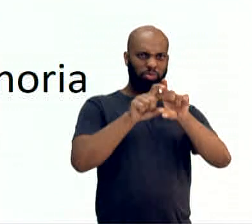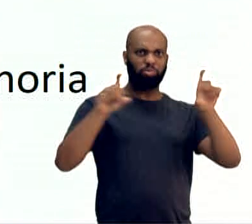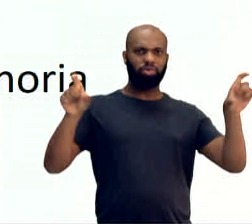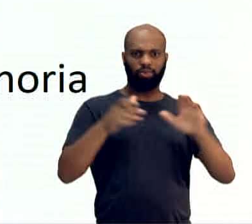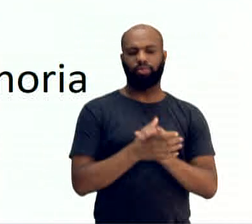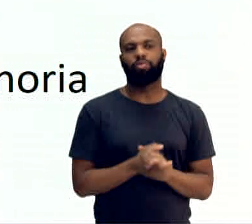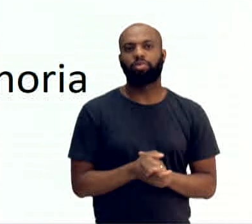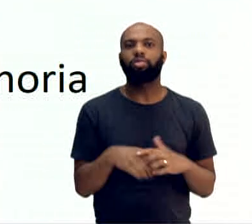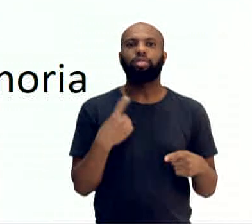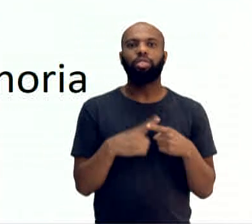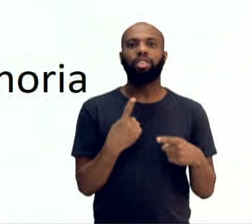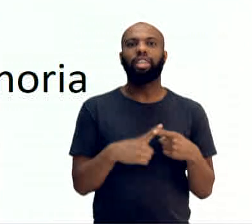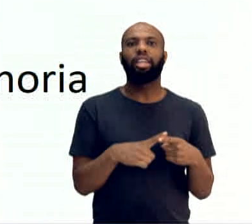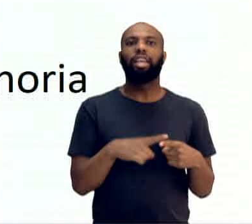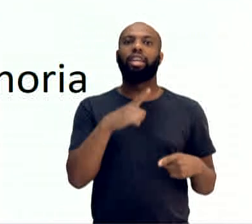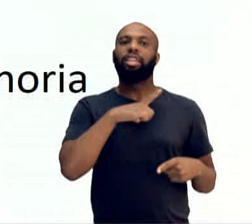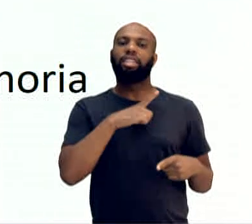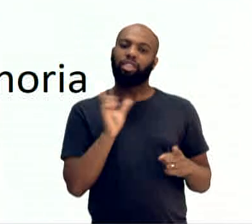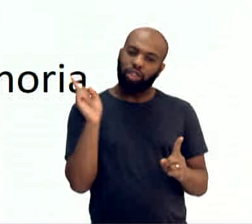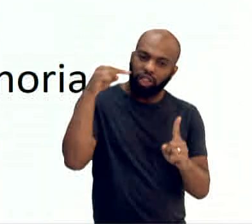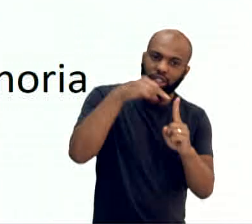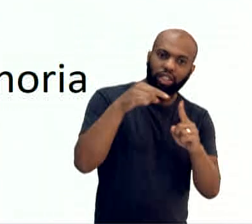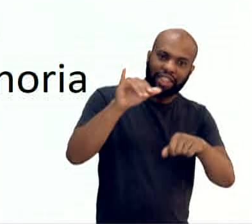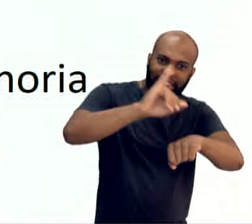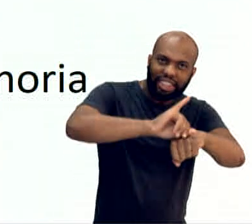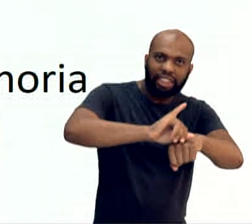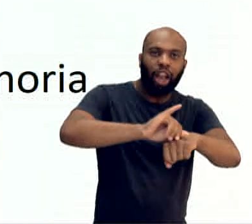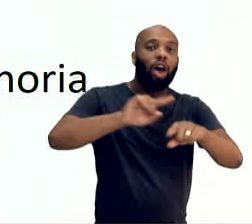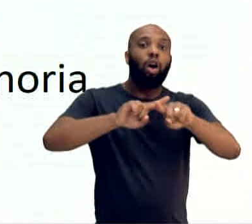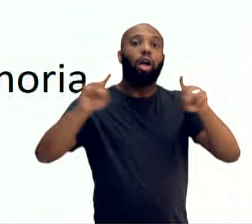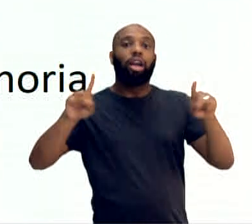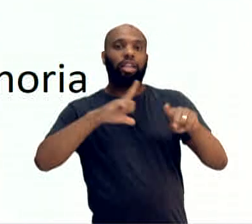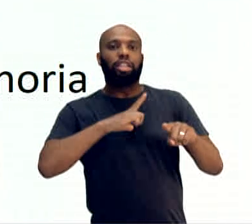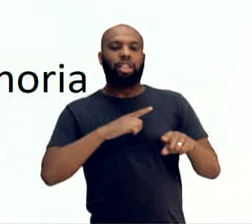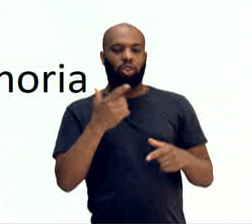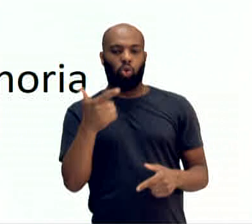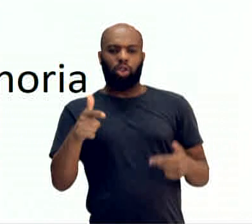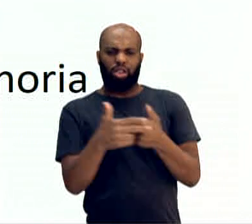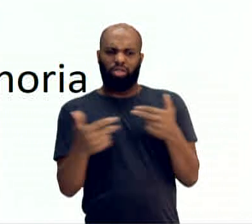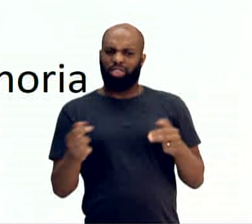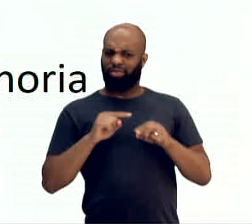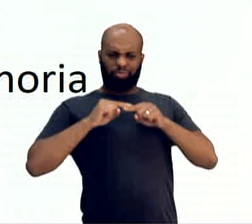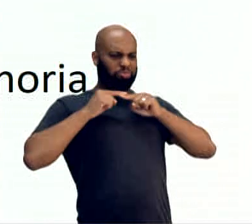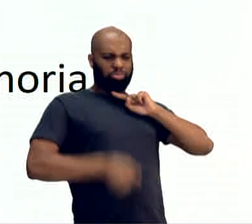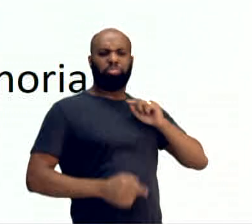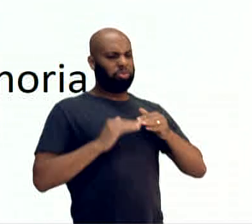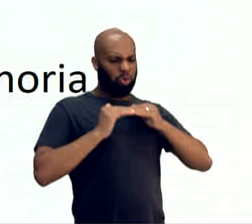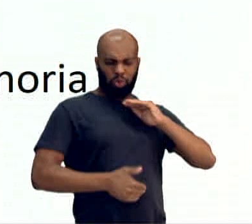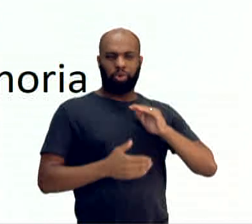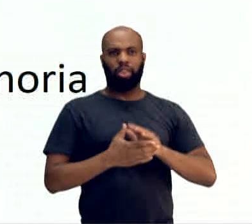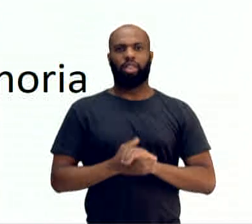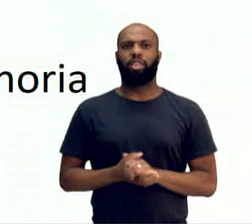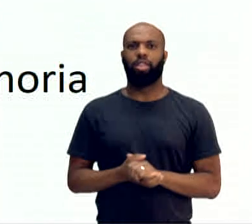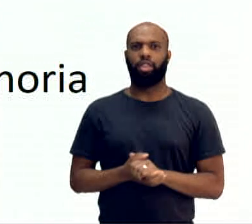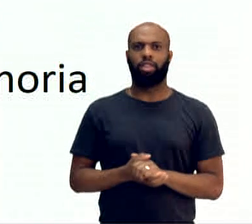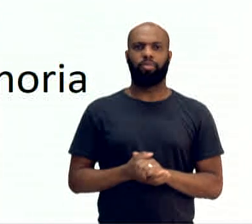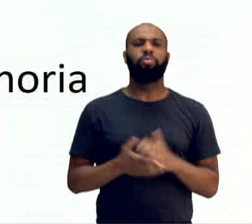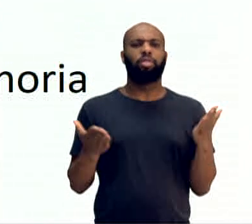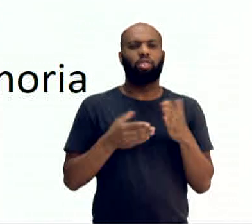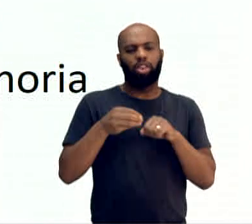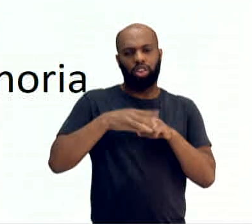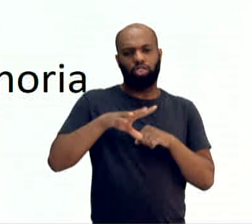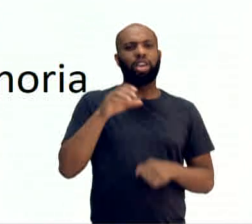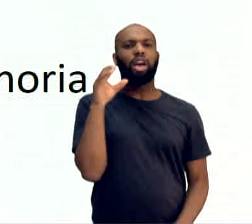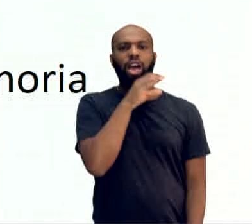você não sabe ao ponto central de uma questão, mas você vê que tem outras que você sabe que são absurdas, que não competem aquele estado. Fica a dica